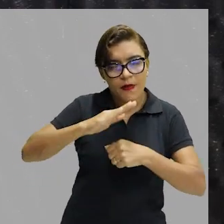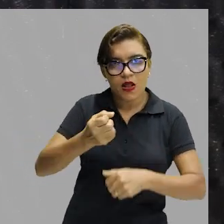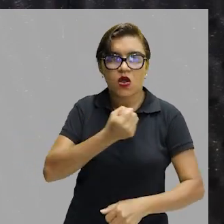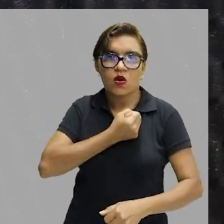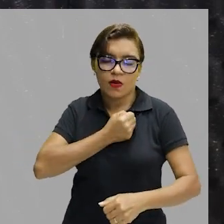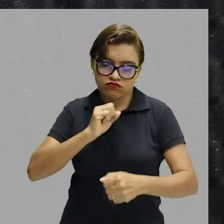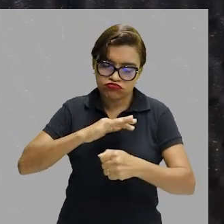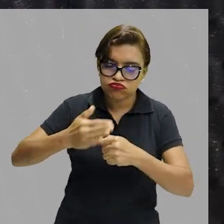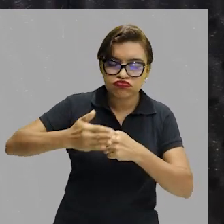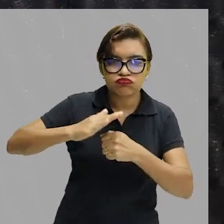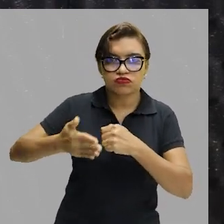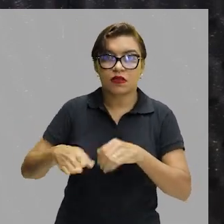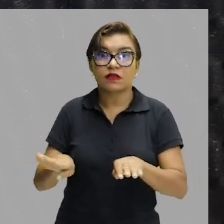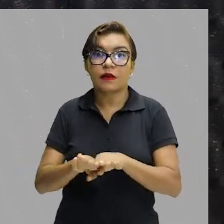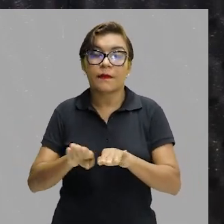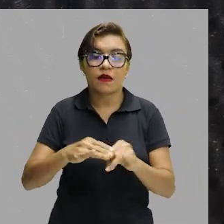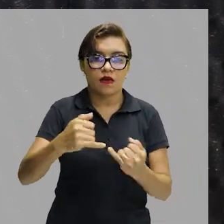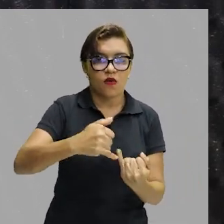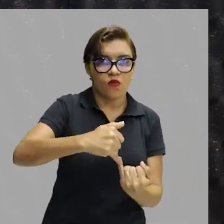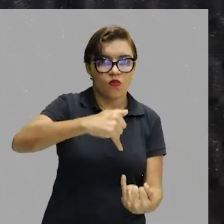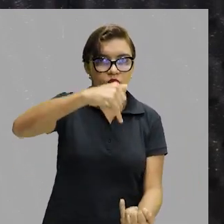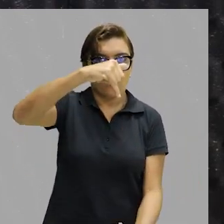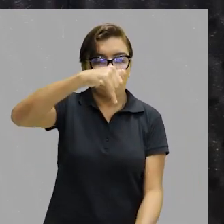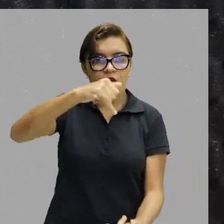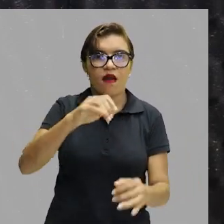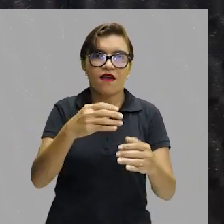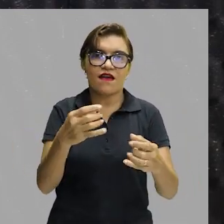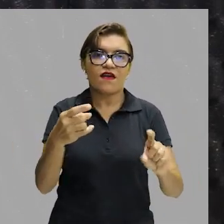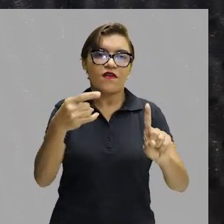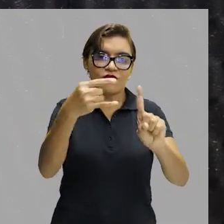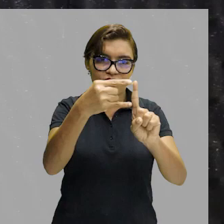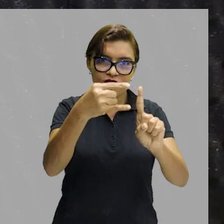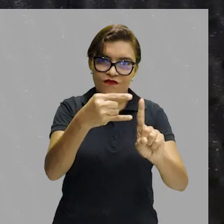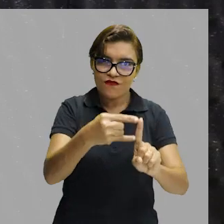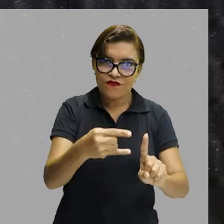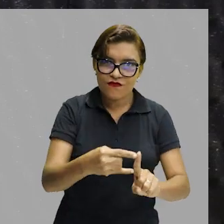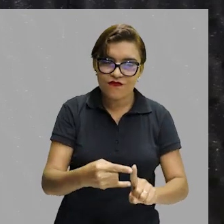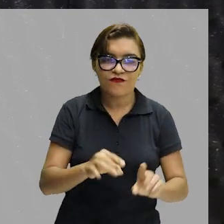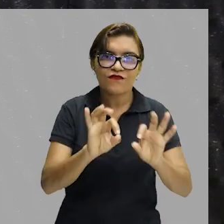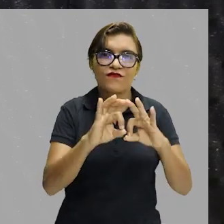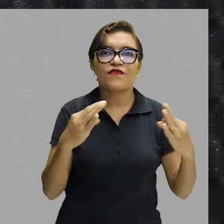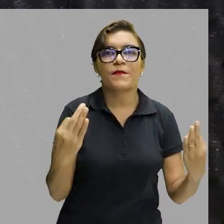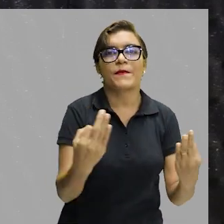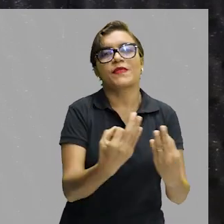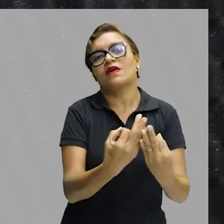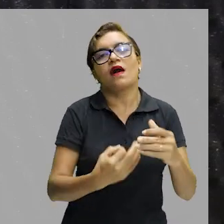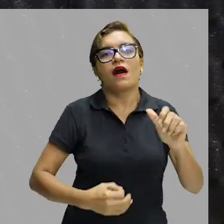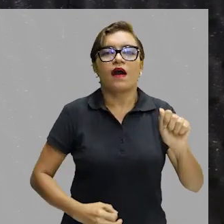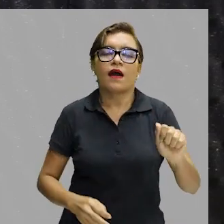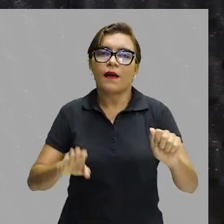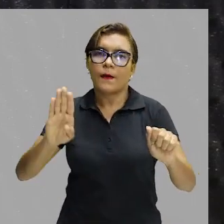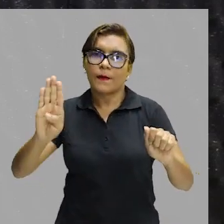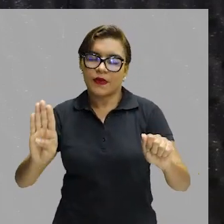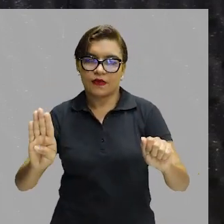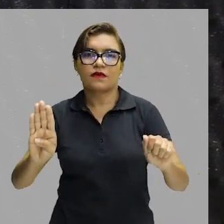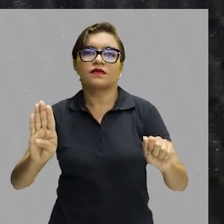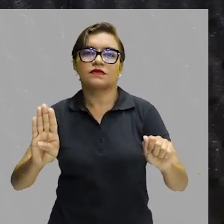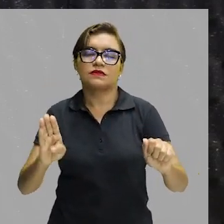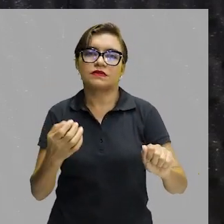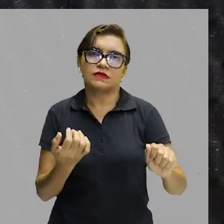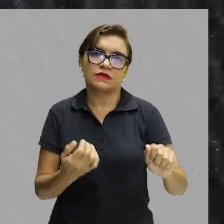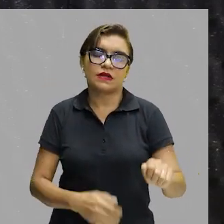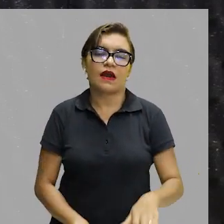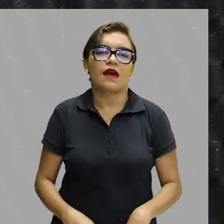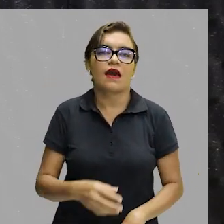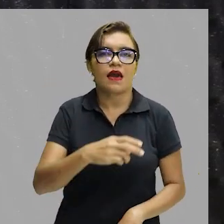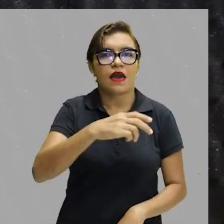eletrônicas, e as linhas verticais indicam as famílias A ou B. S, terminar em S ou P, família A,